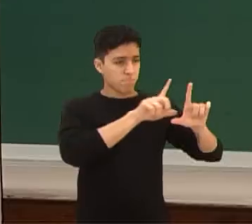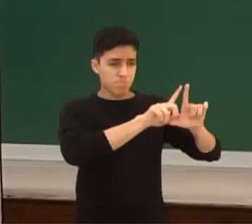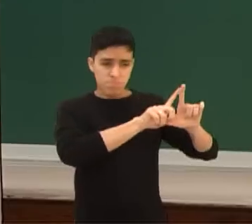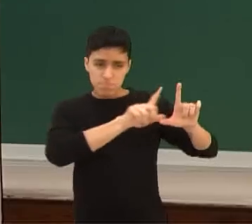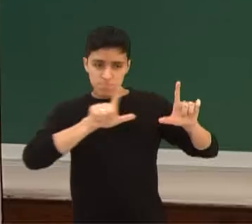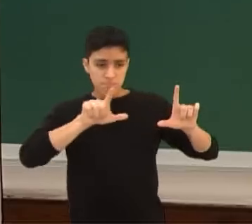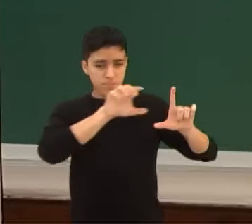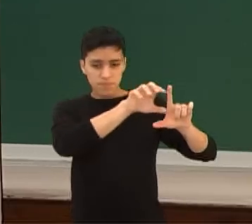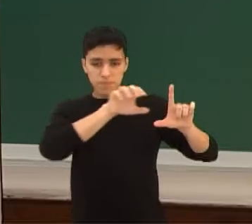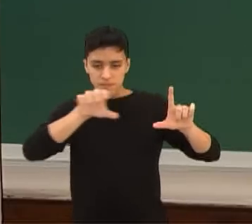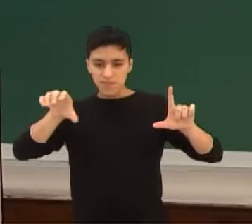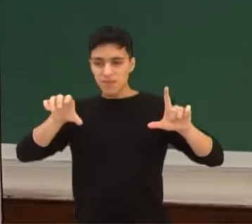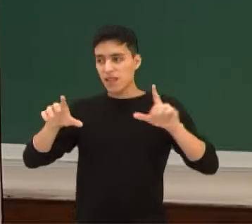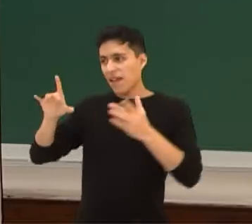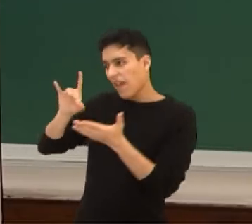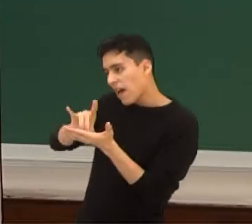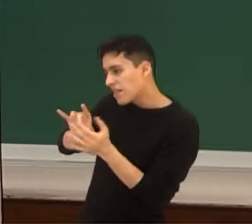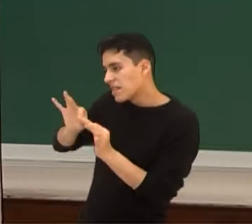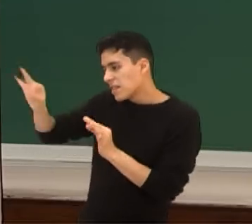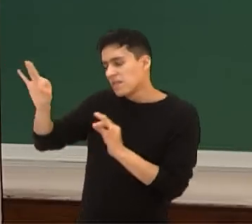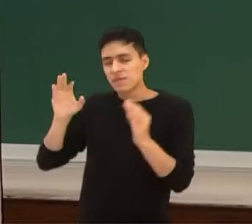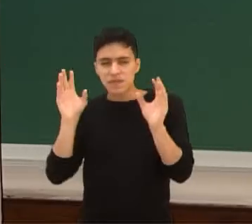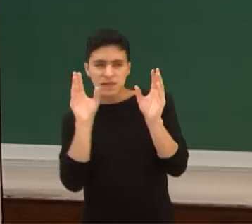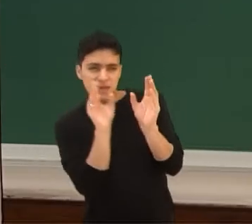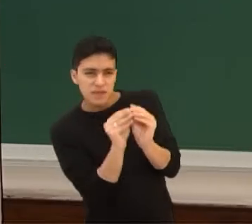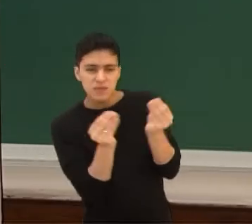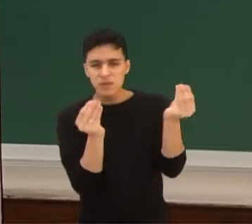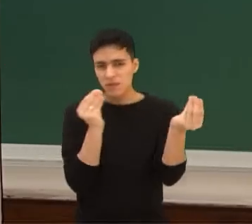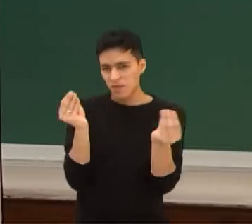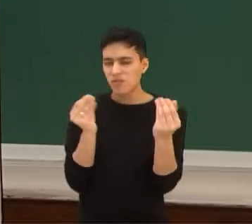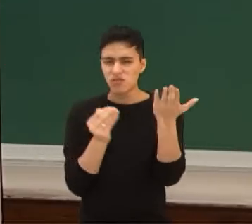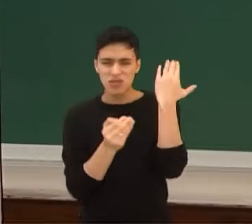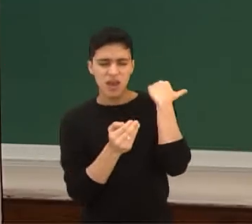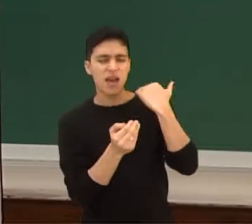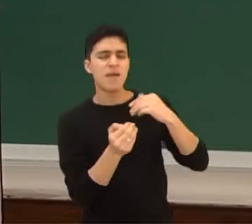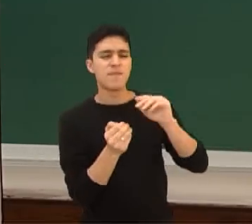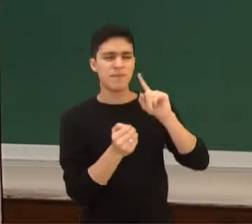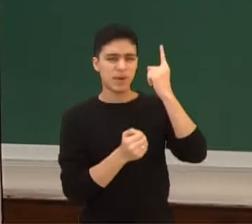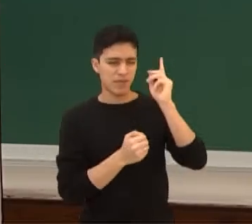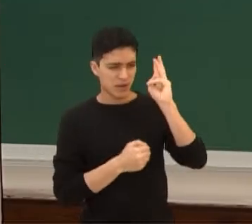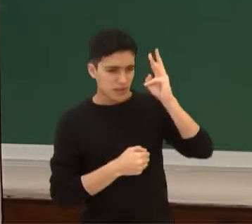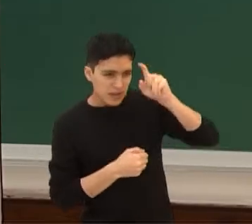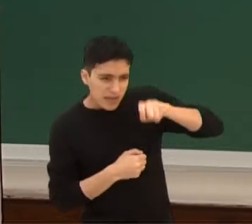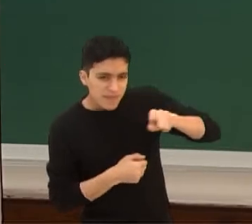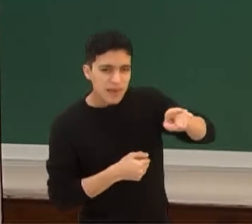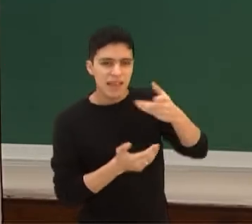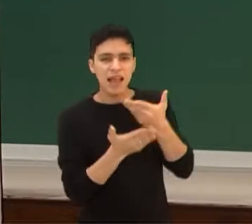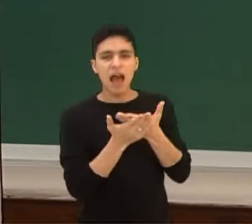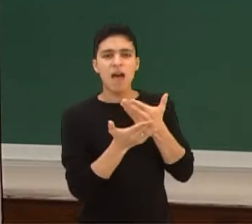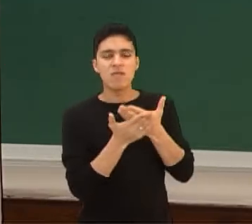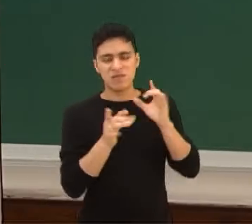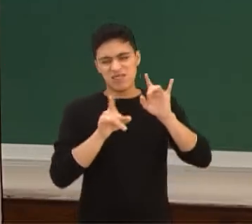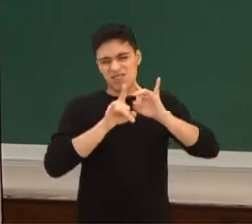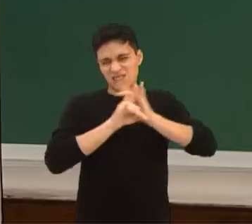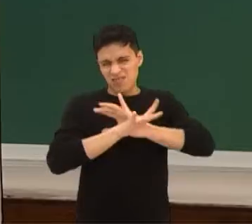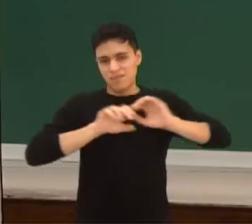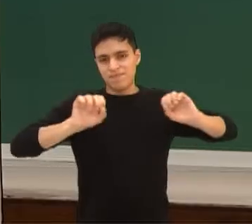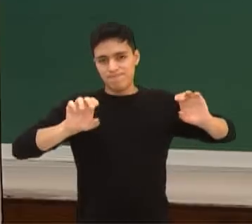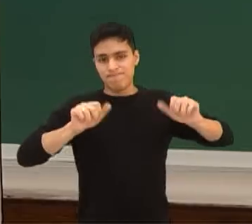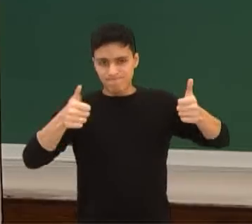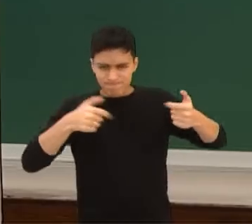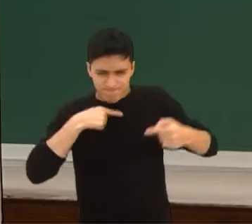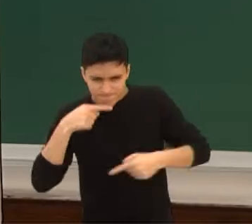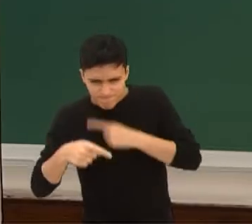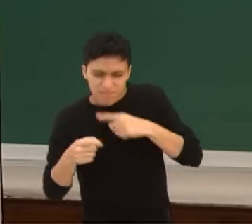irá corresponder na realidade. Conteúdo que já foi trabalhado lá no primeiro trimestre, nas nossas primeiras aulas. Ficou com dúvida?